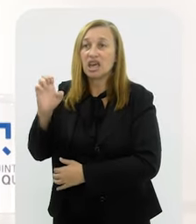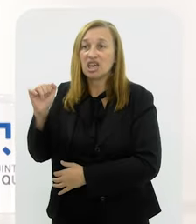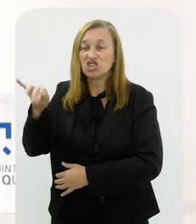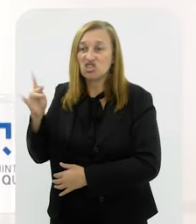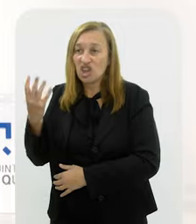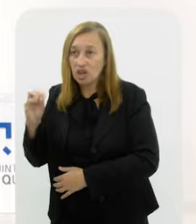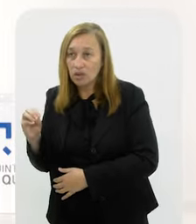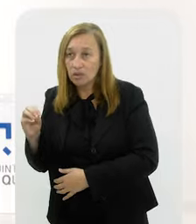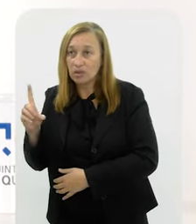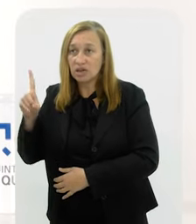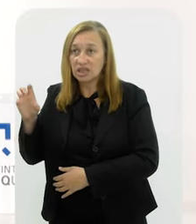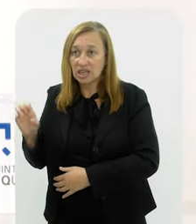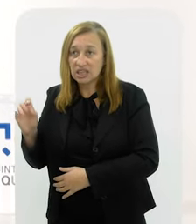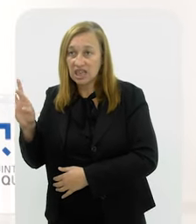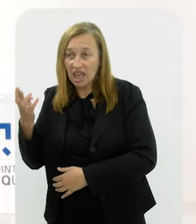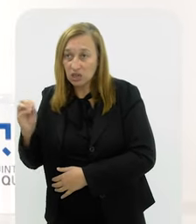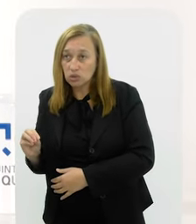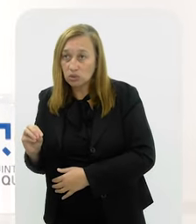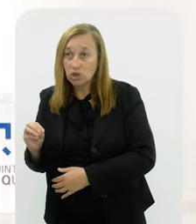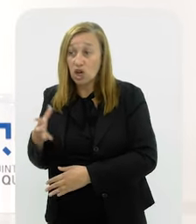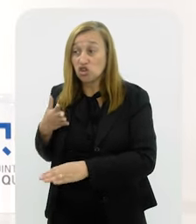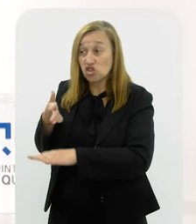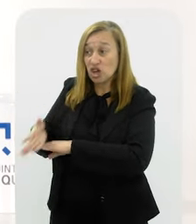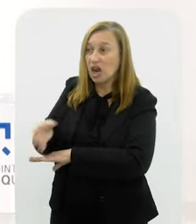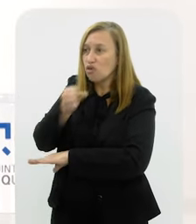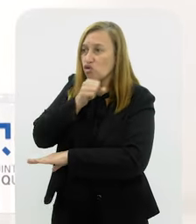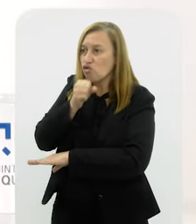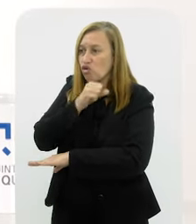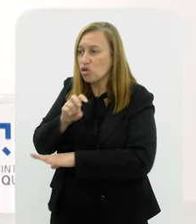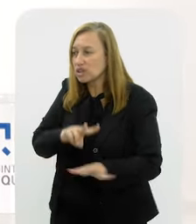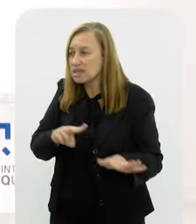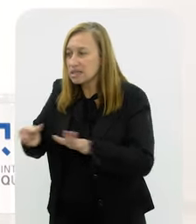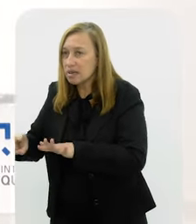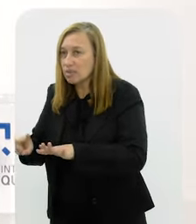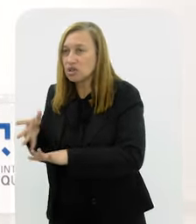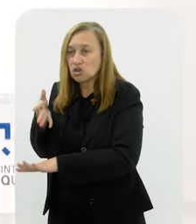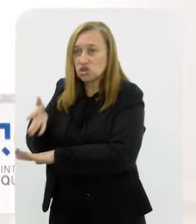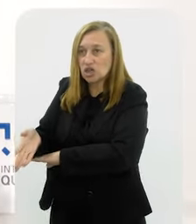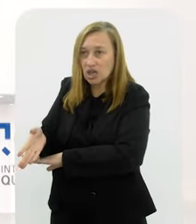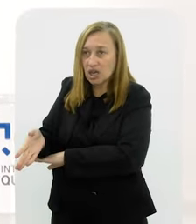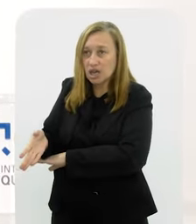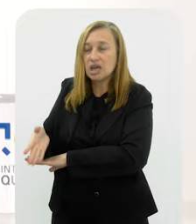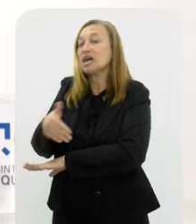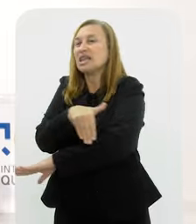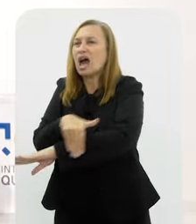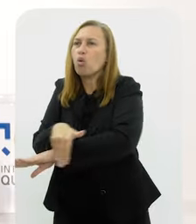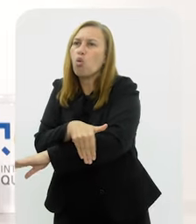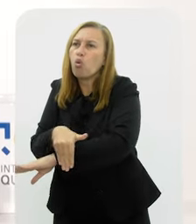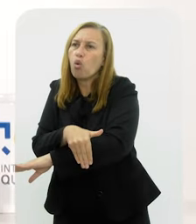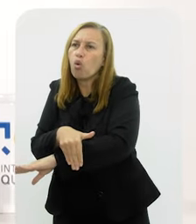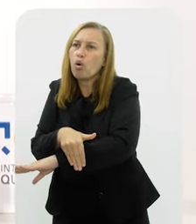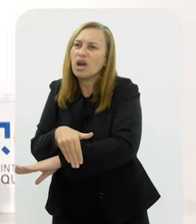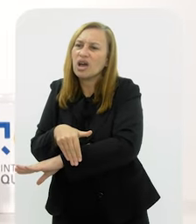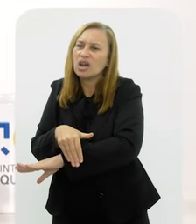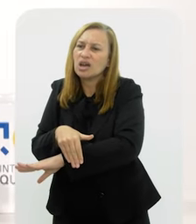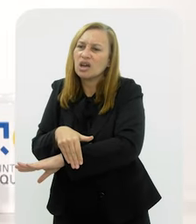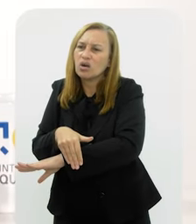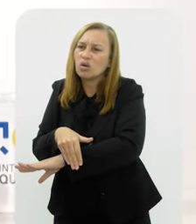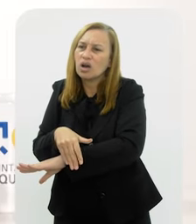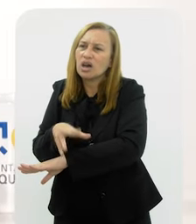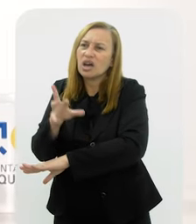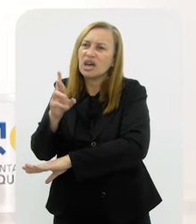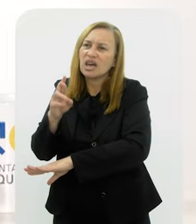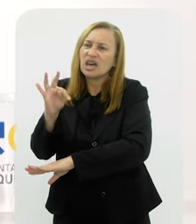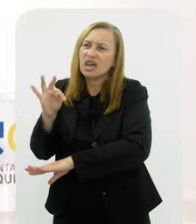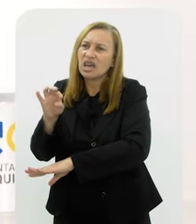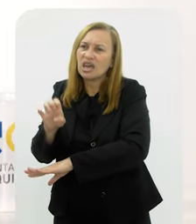meu tio, não sei o quê, que era meu tio avô. Então, e cheguei lá, na semana que eu cheguei aqui no Engenho de Dentro, na rua Henrique